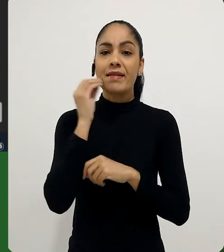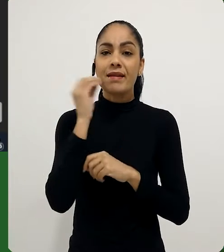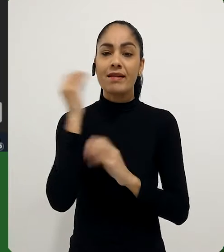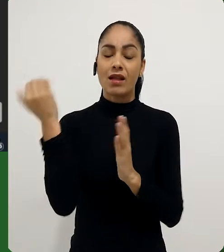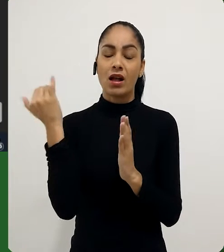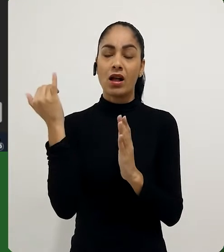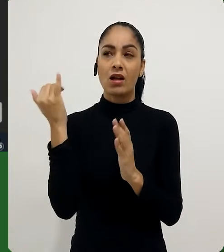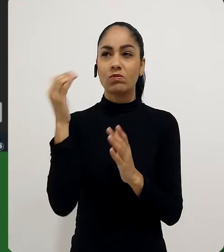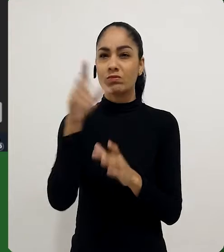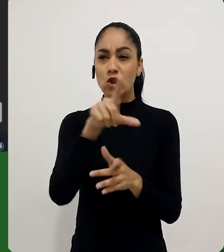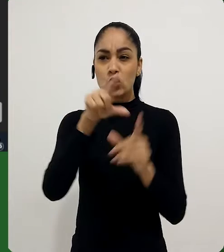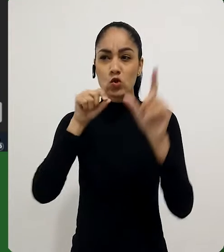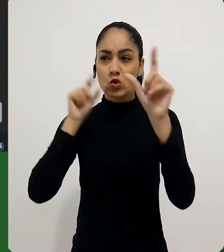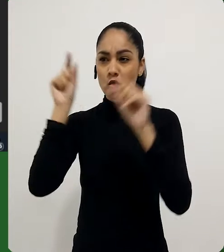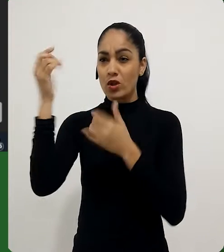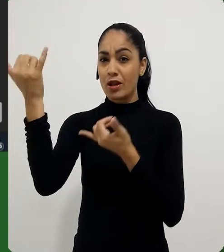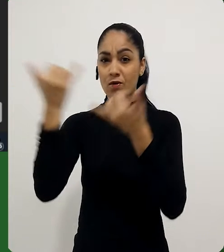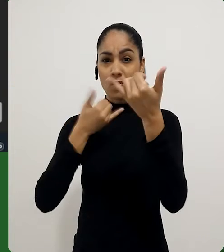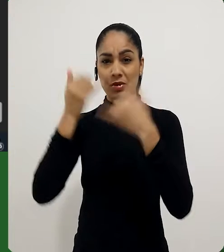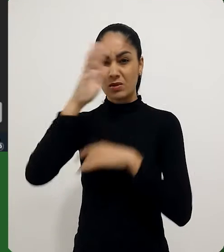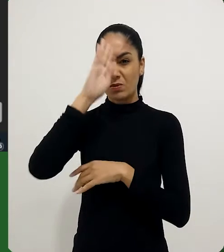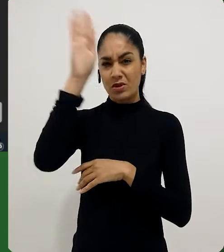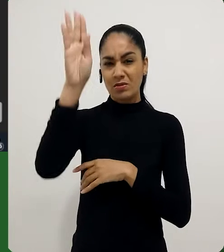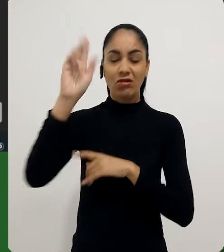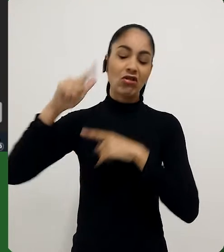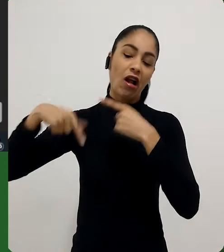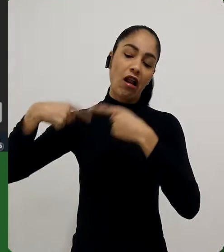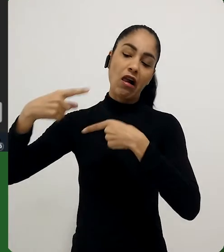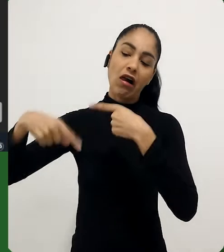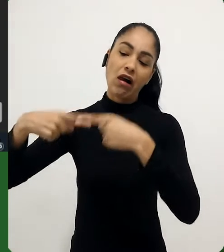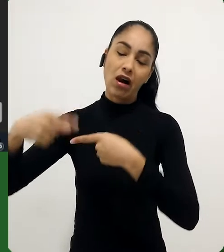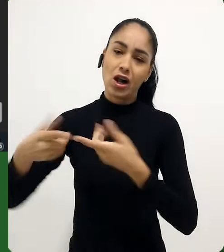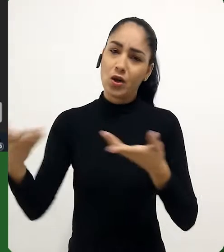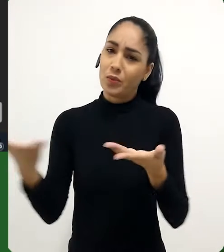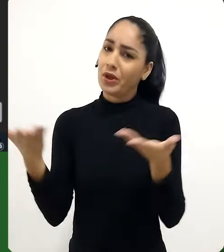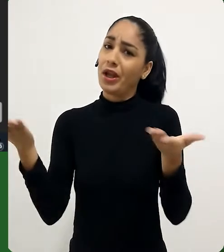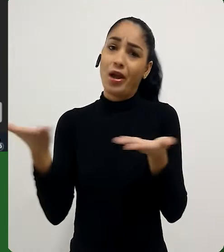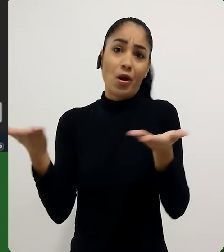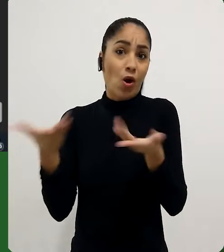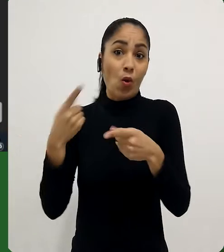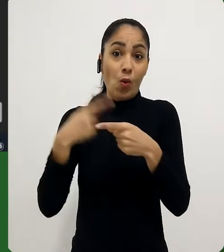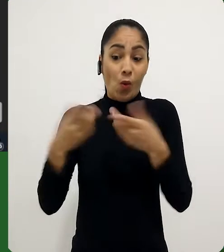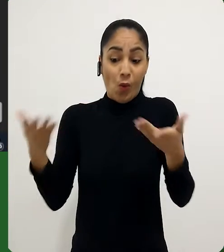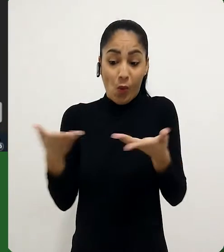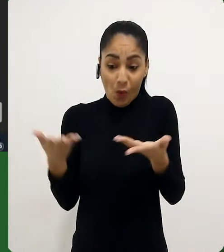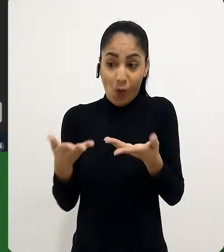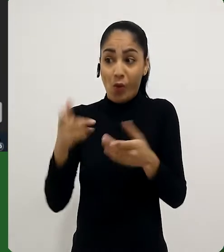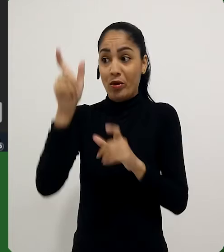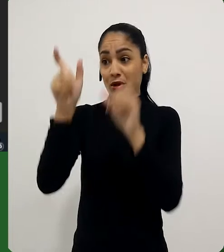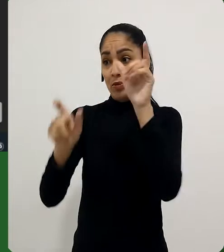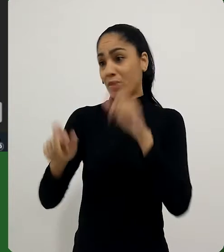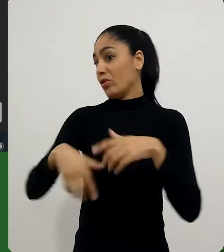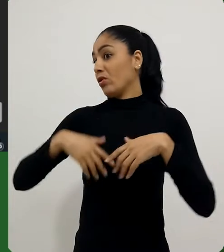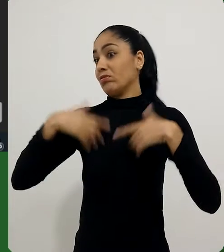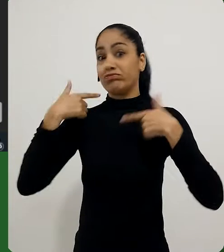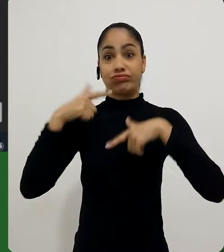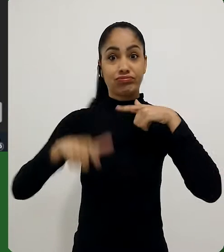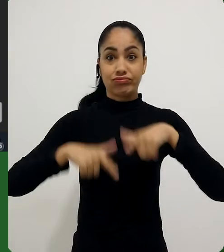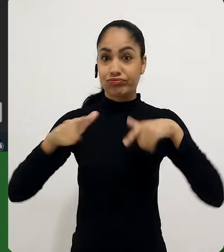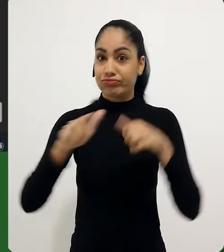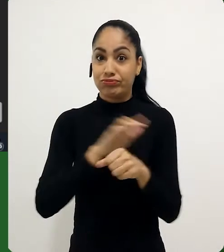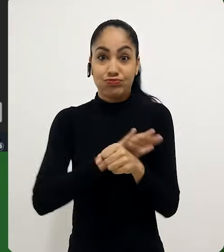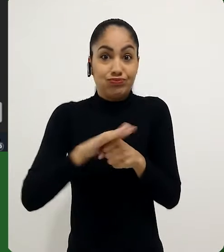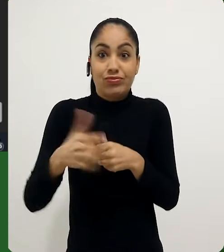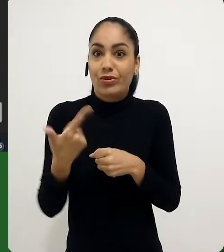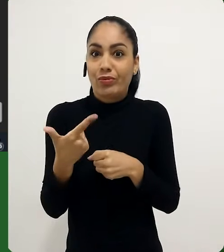sempre buscar colocar as informações principais e não fazer rodeios, porque hoje as pessoas estão